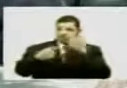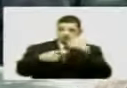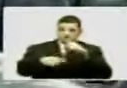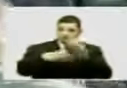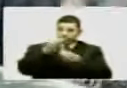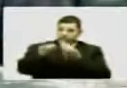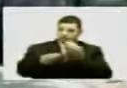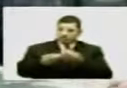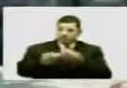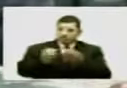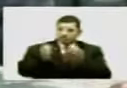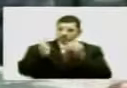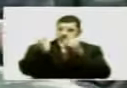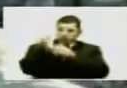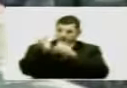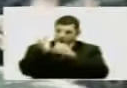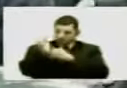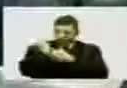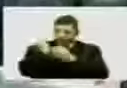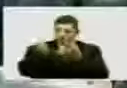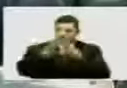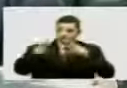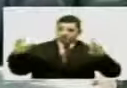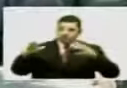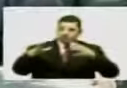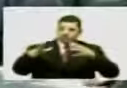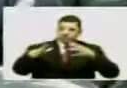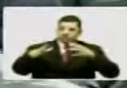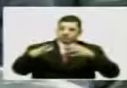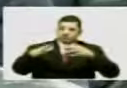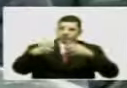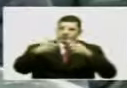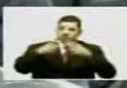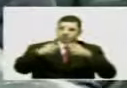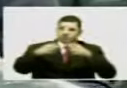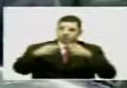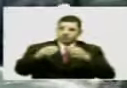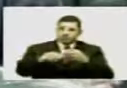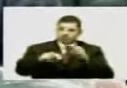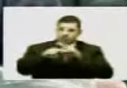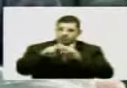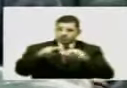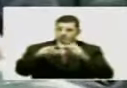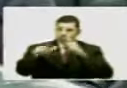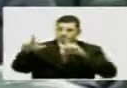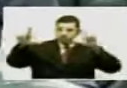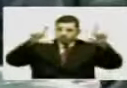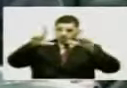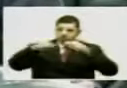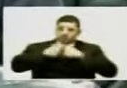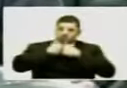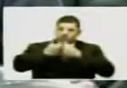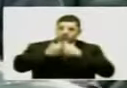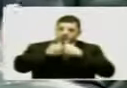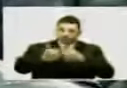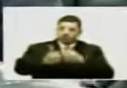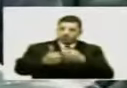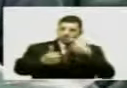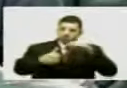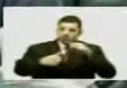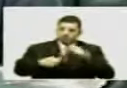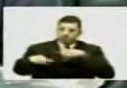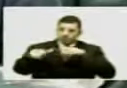tem como esconder, de que nas grandes cidades não é o monotrilho a solução do problema do transporte, não